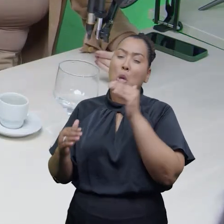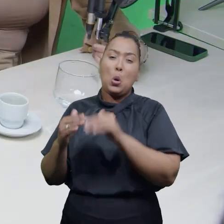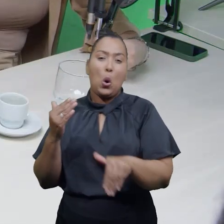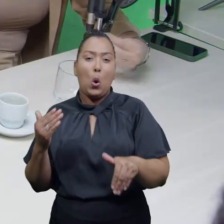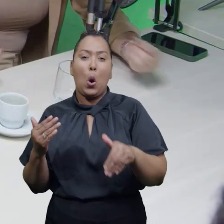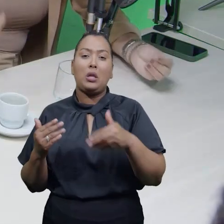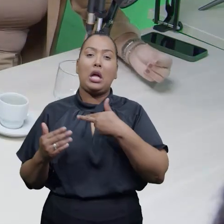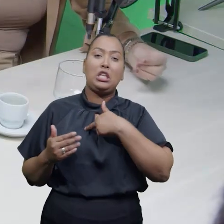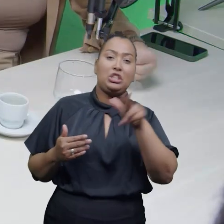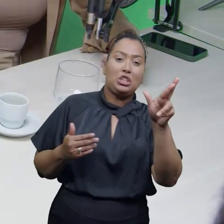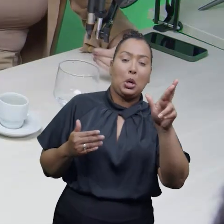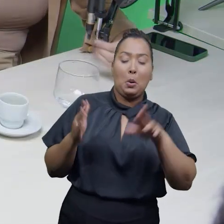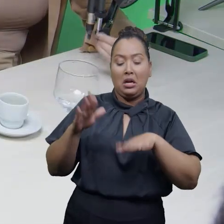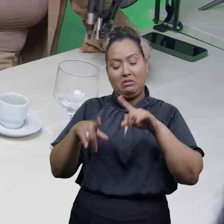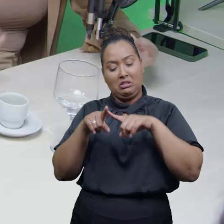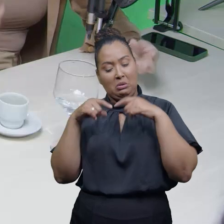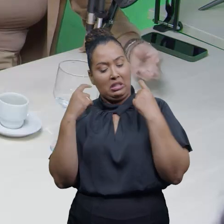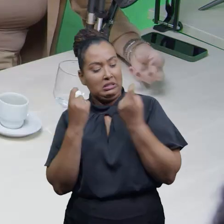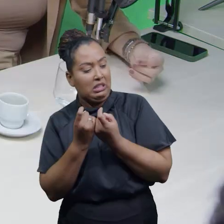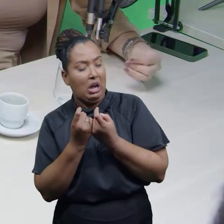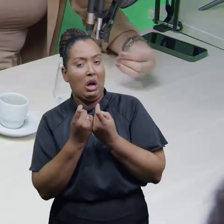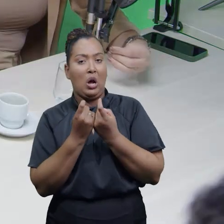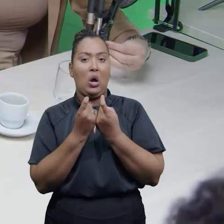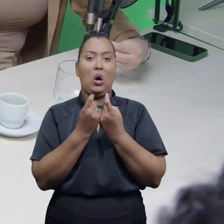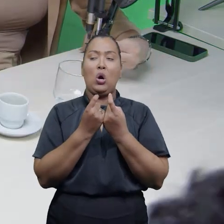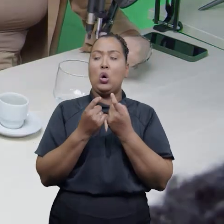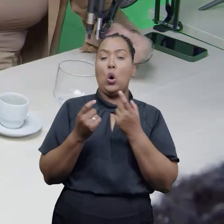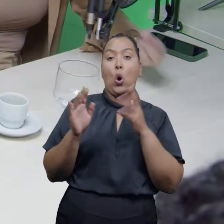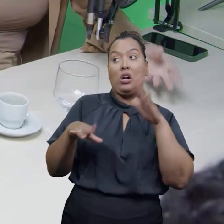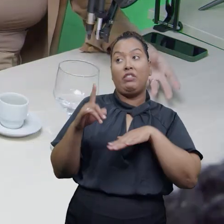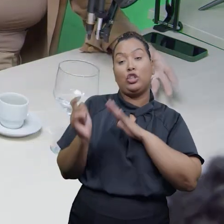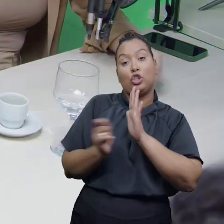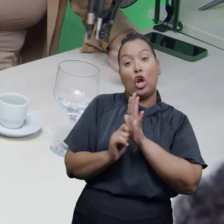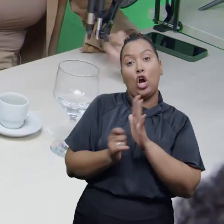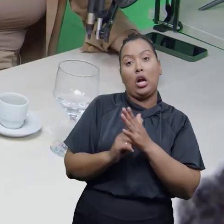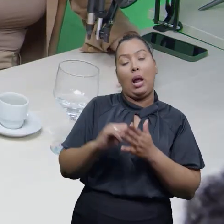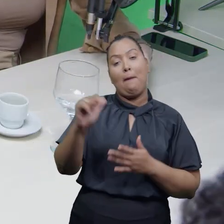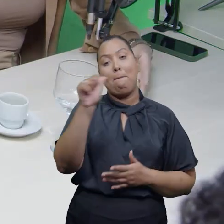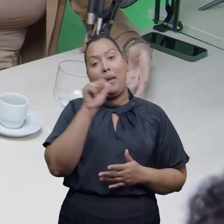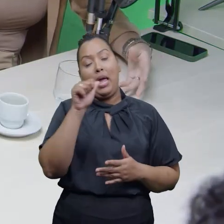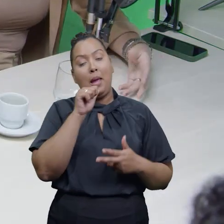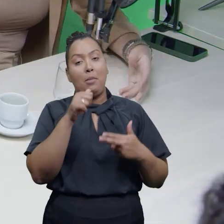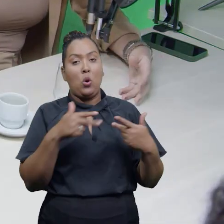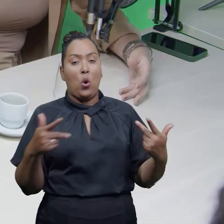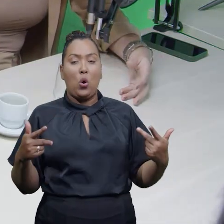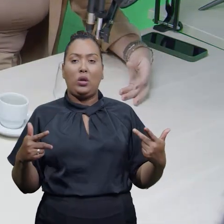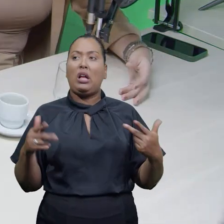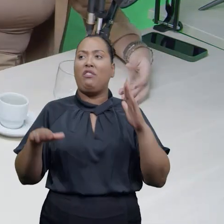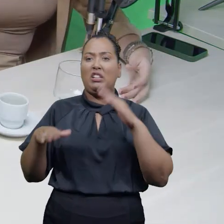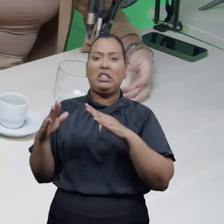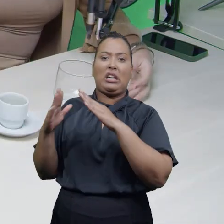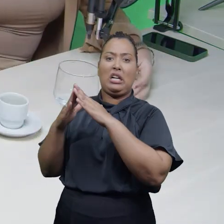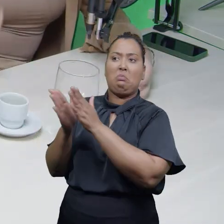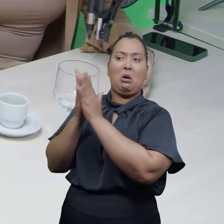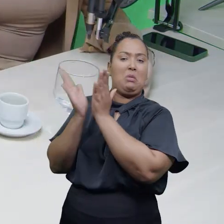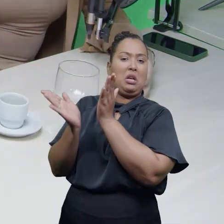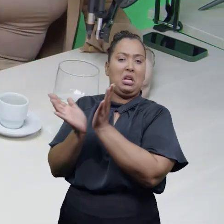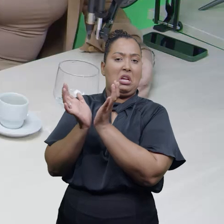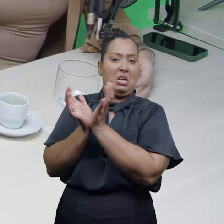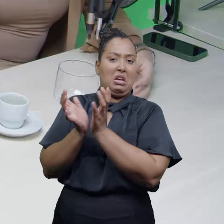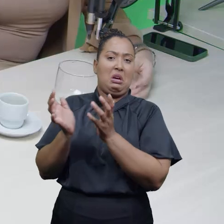discordâncias religiosas, de orientação sexual, uso de drogas ou de álcool, essas pessoas se veem